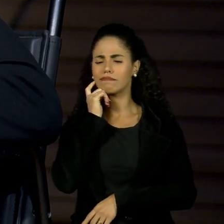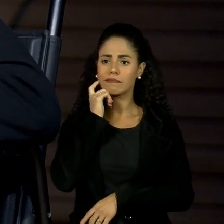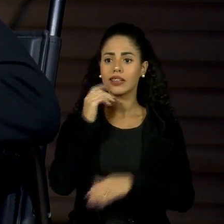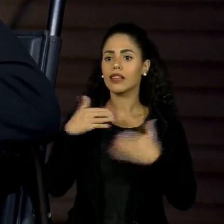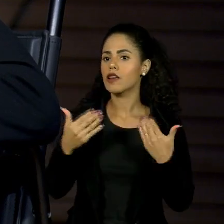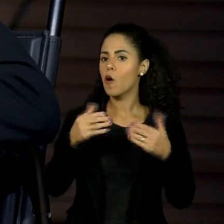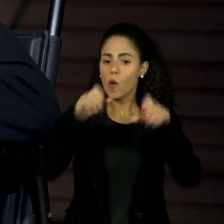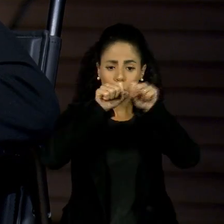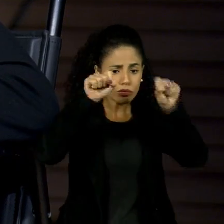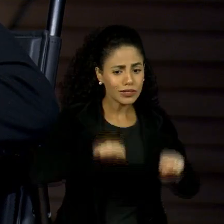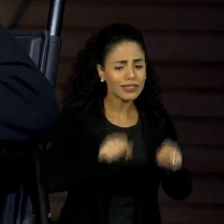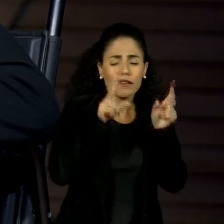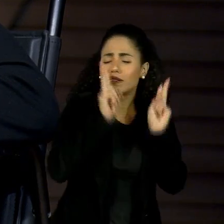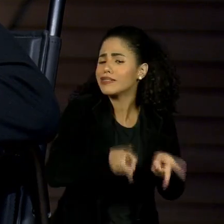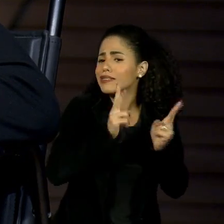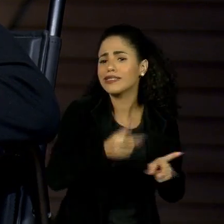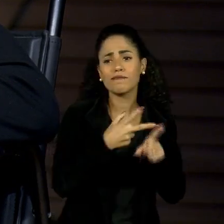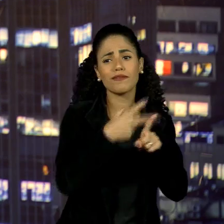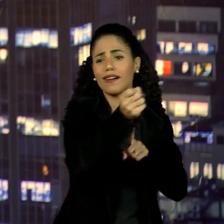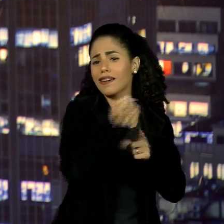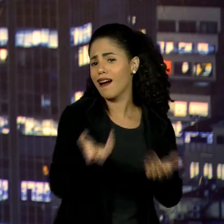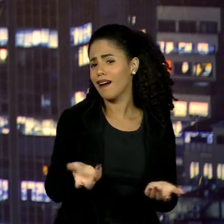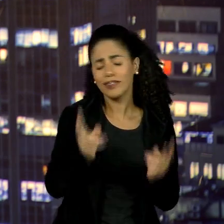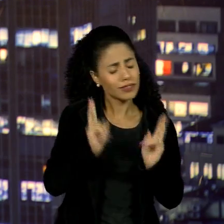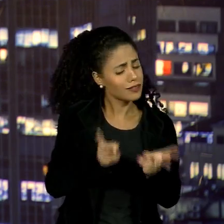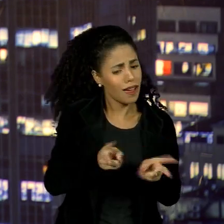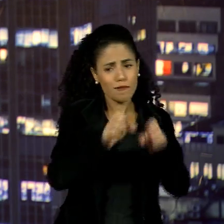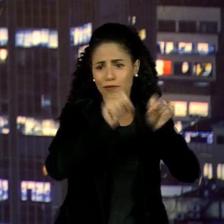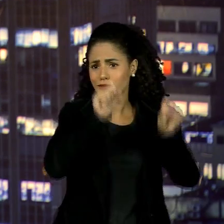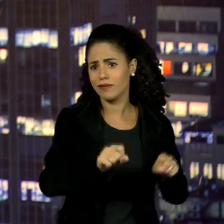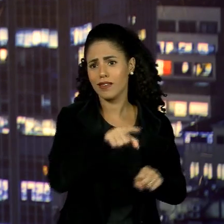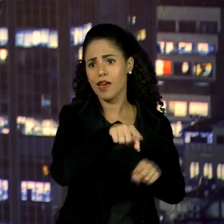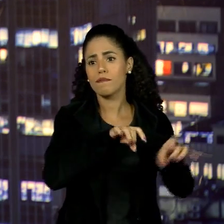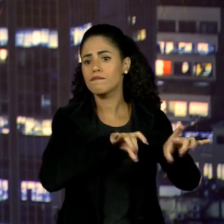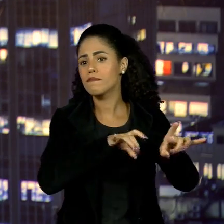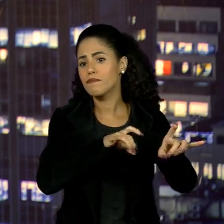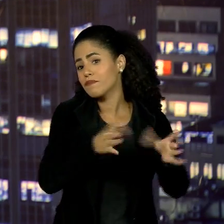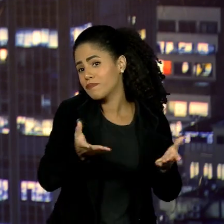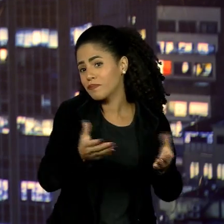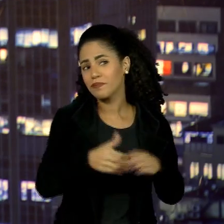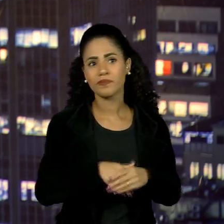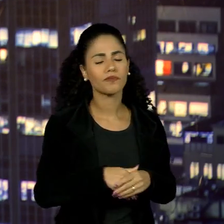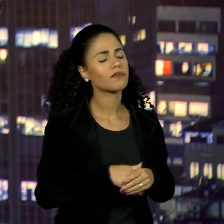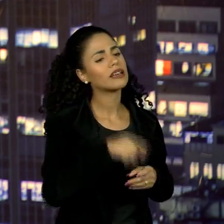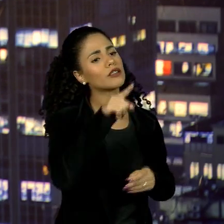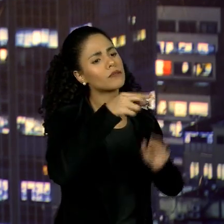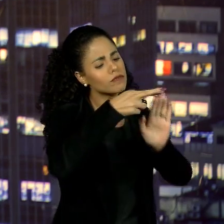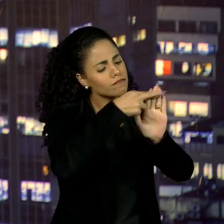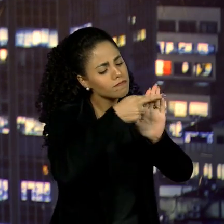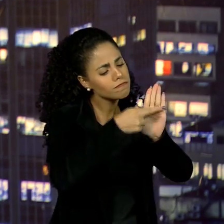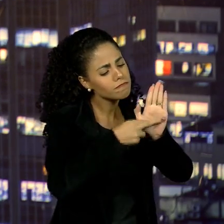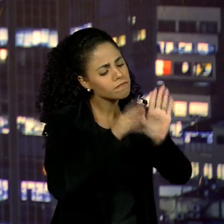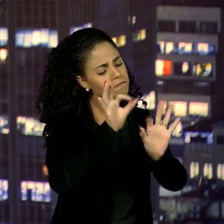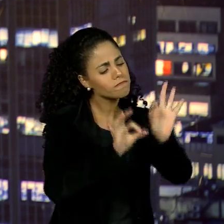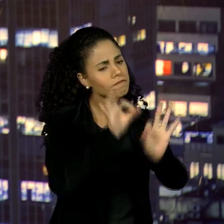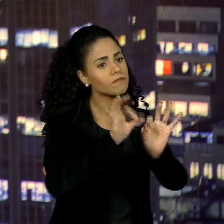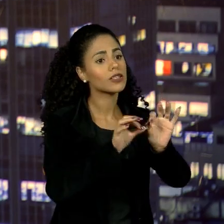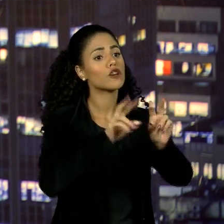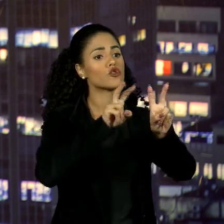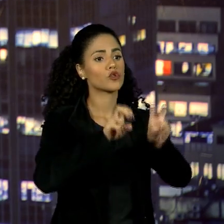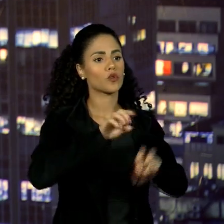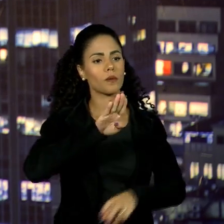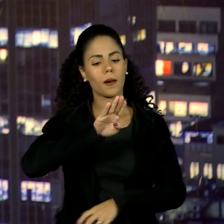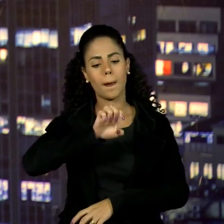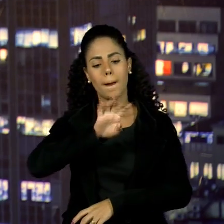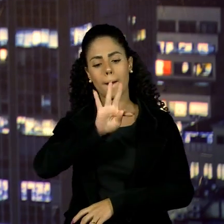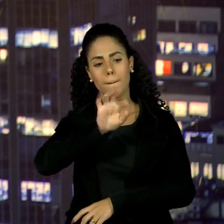jogo é estruturado para a banca ganhar. Voltando à história da regulação, né, dessa regulamentação, a gente falou das bets,